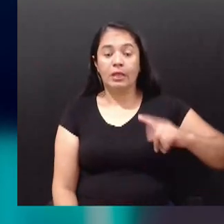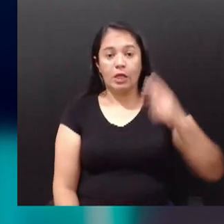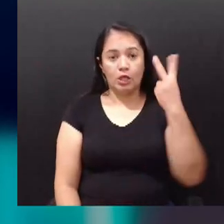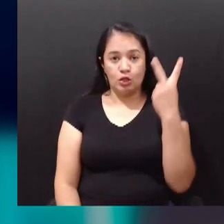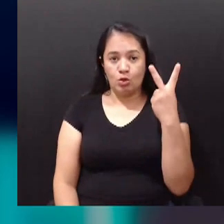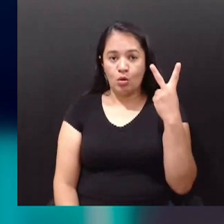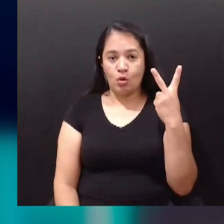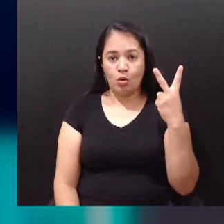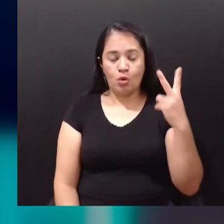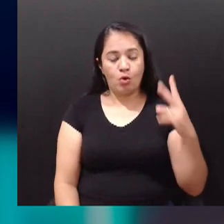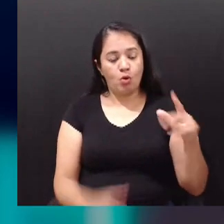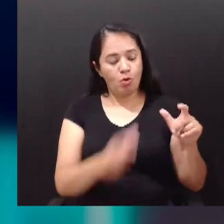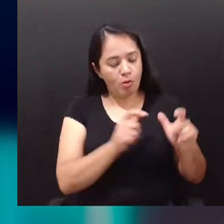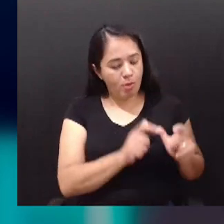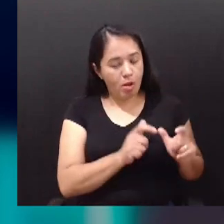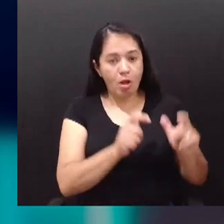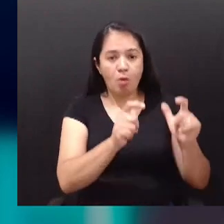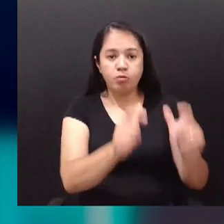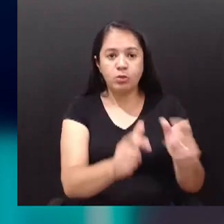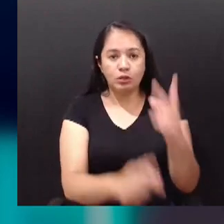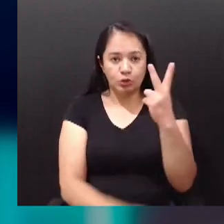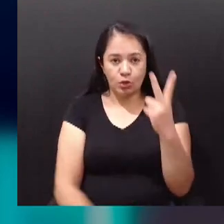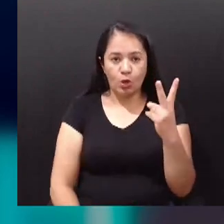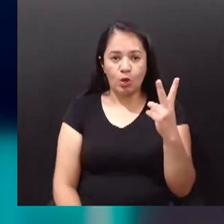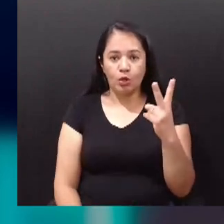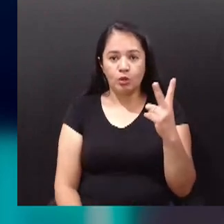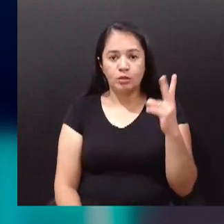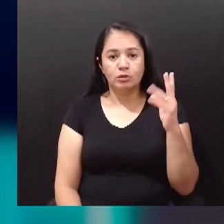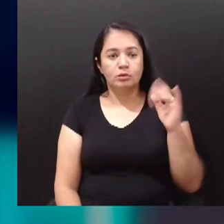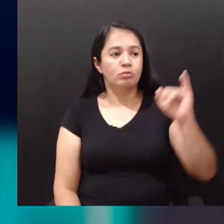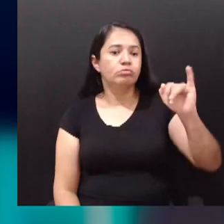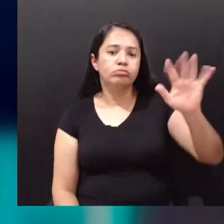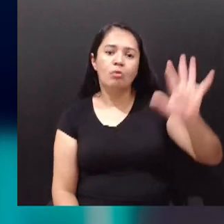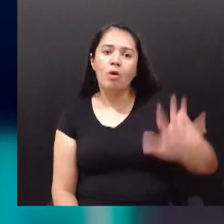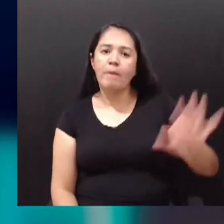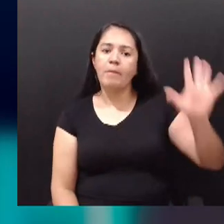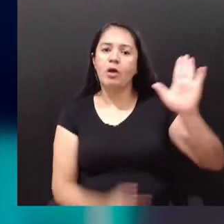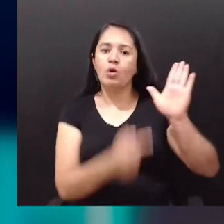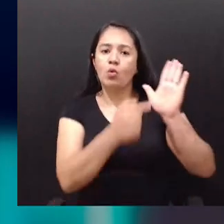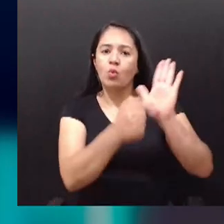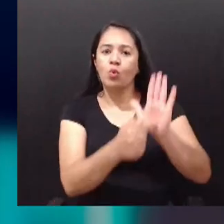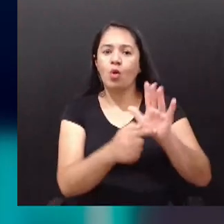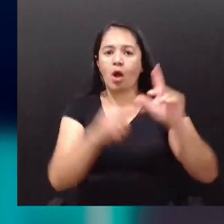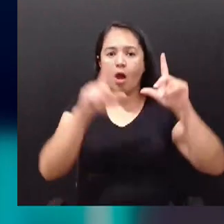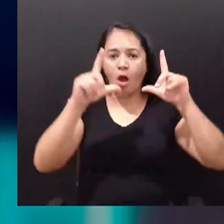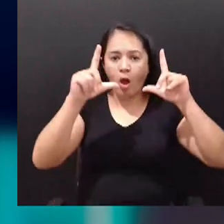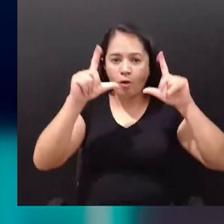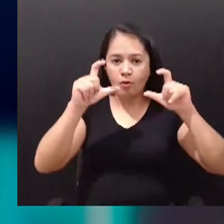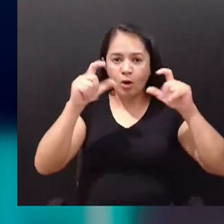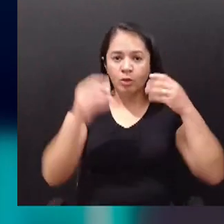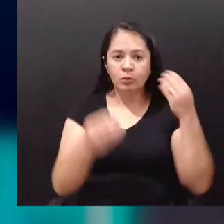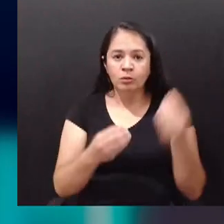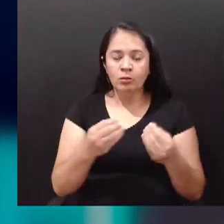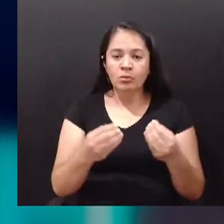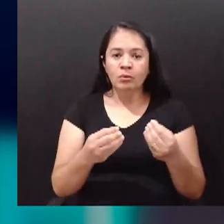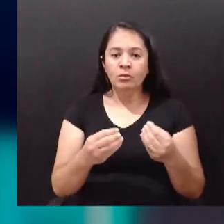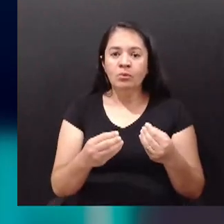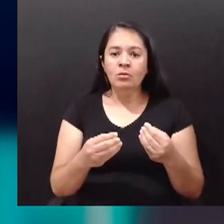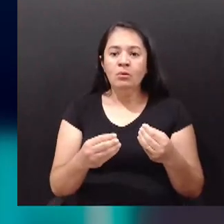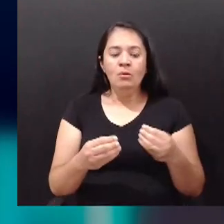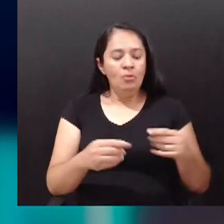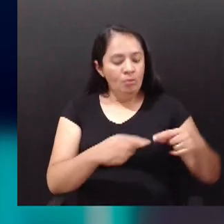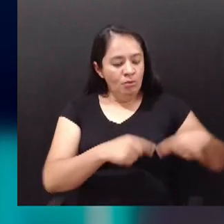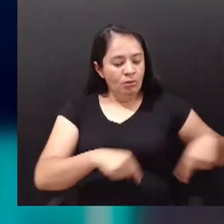do que o RP1. É uma figura mostrando a foto da situação e como que o reservatório se